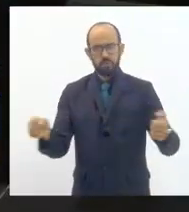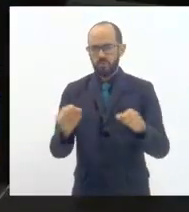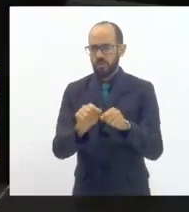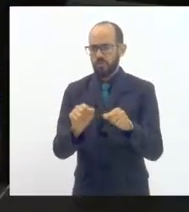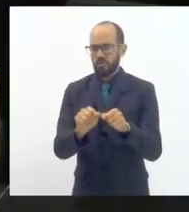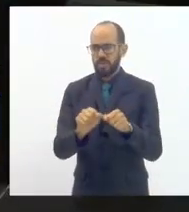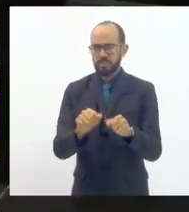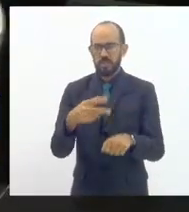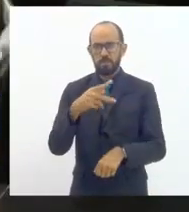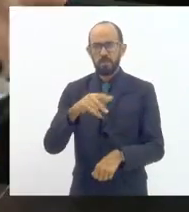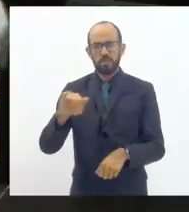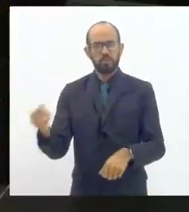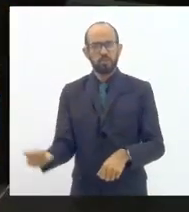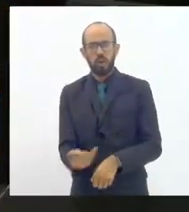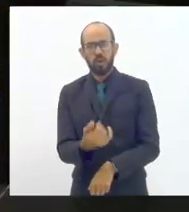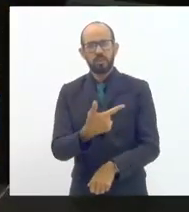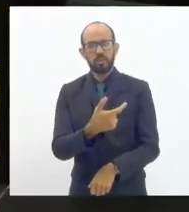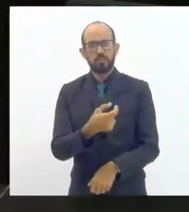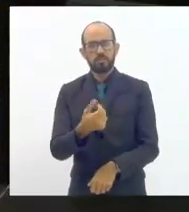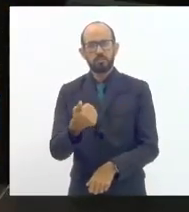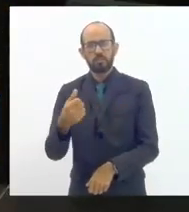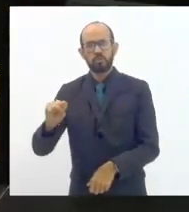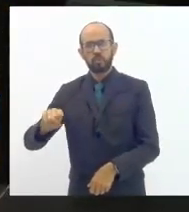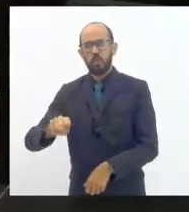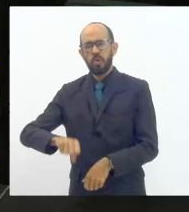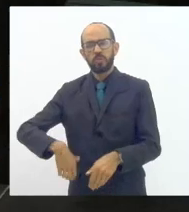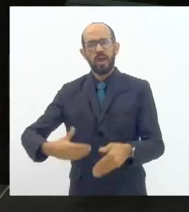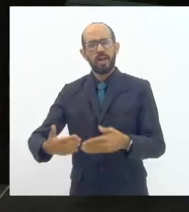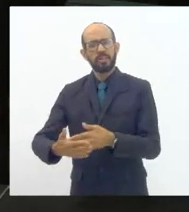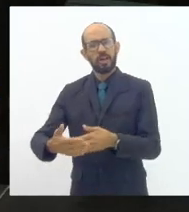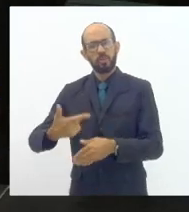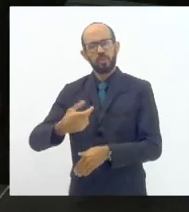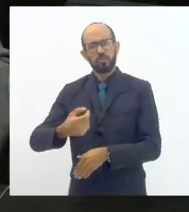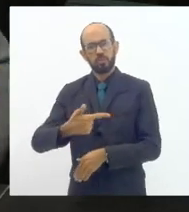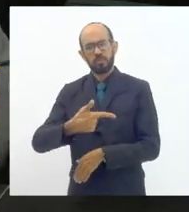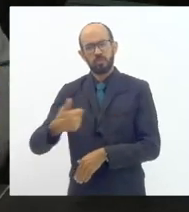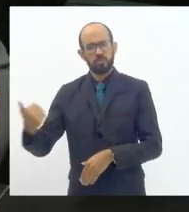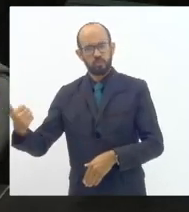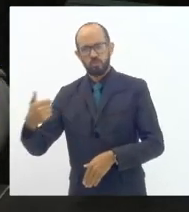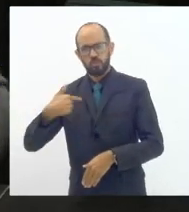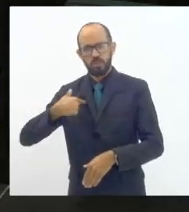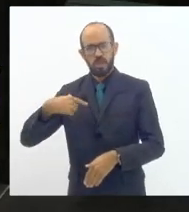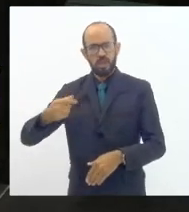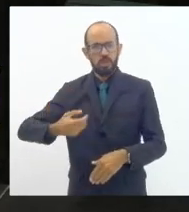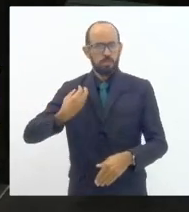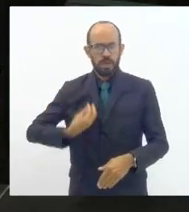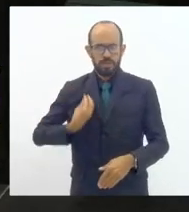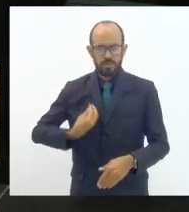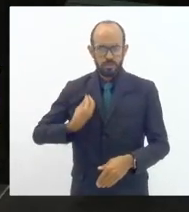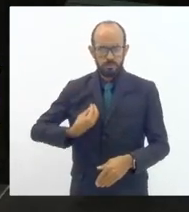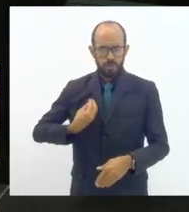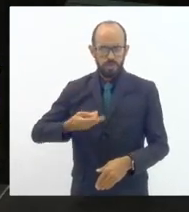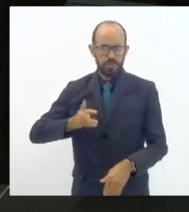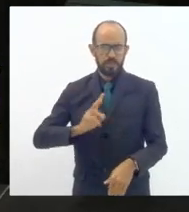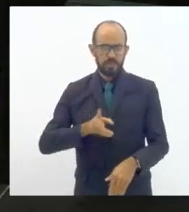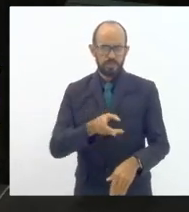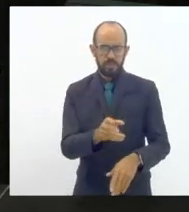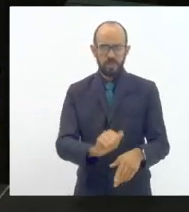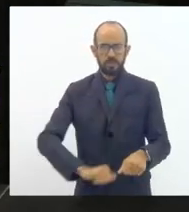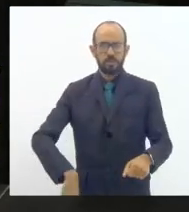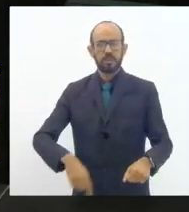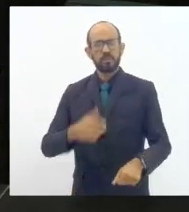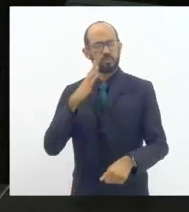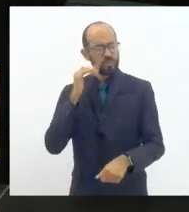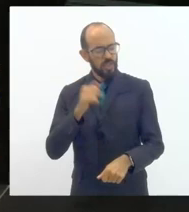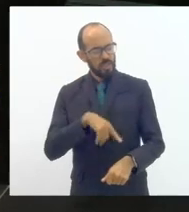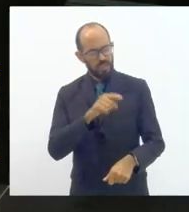PJ 2018, 19, 20, 21. Nas duas edições que eu tive diretamente tocando, eu sei o quanto que